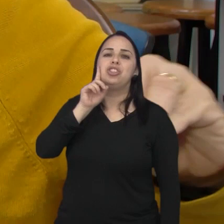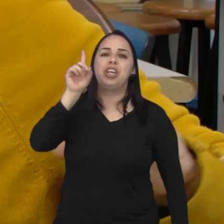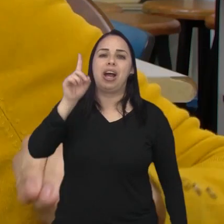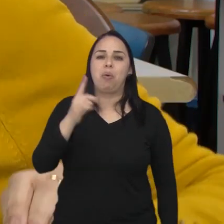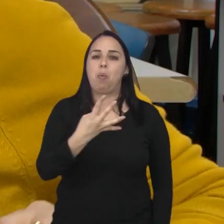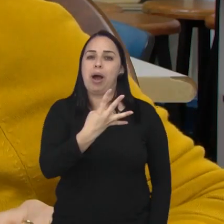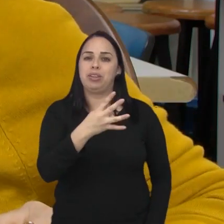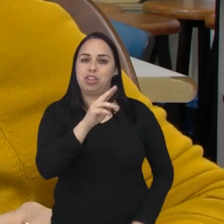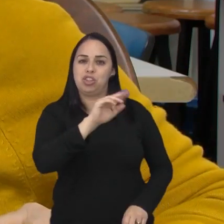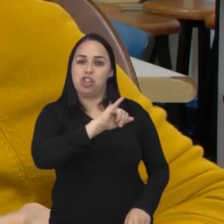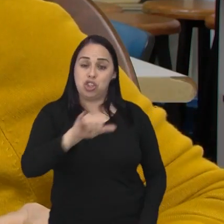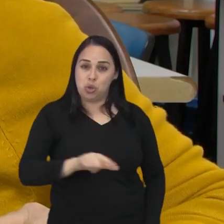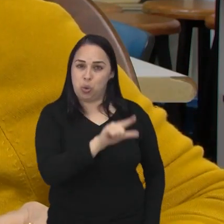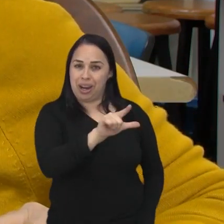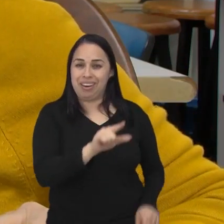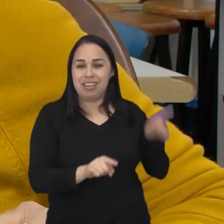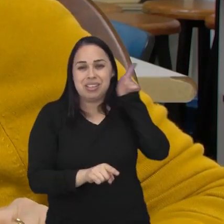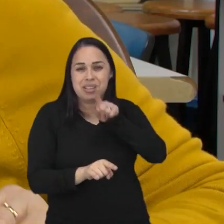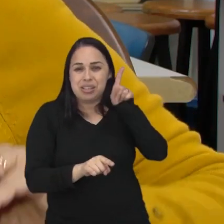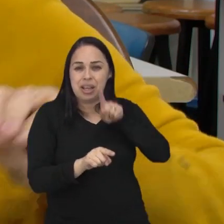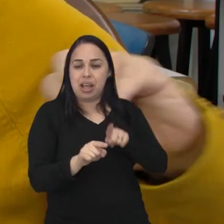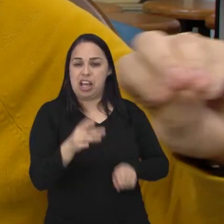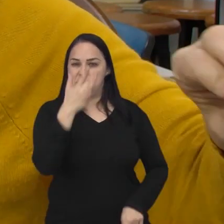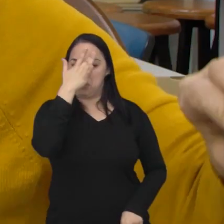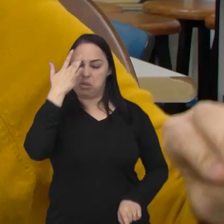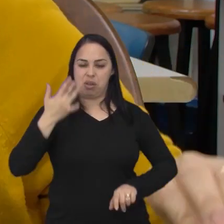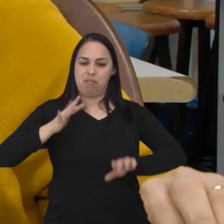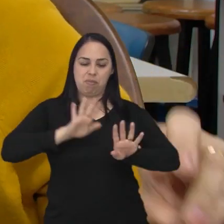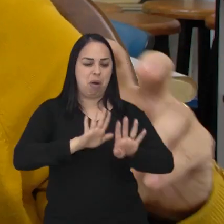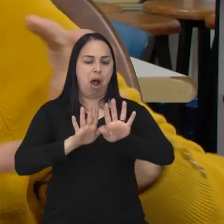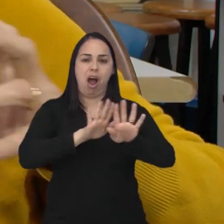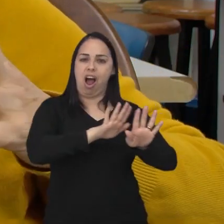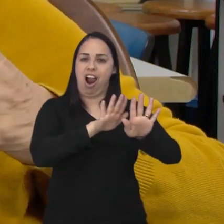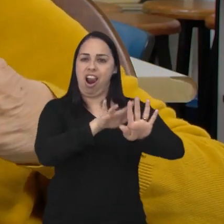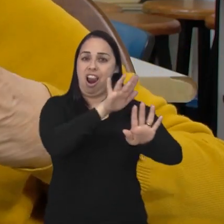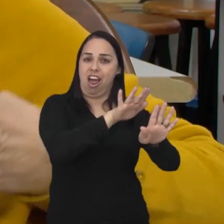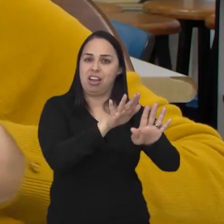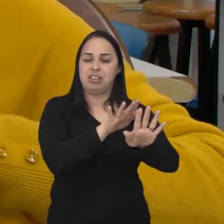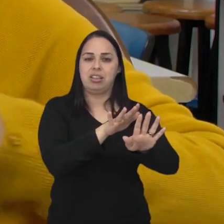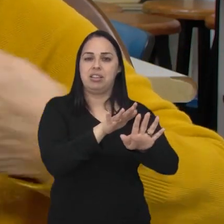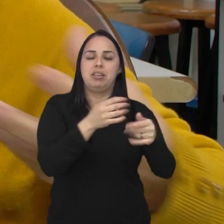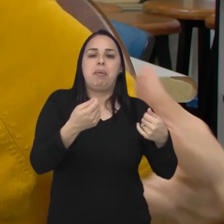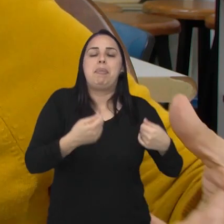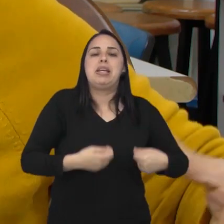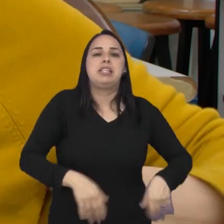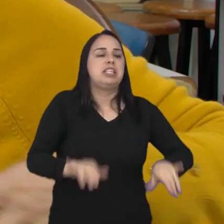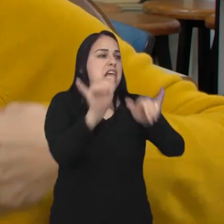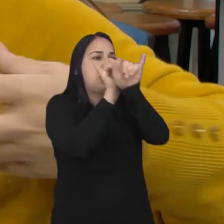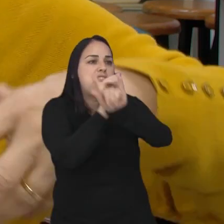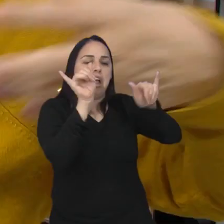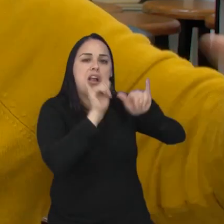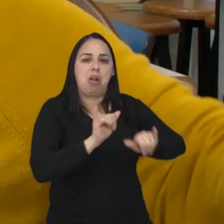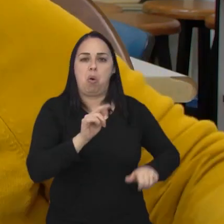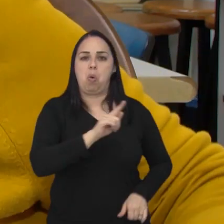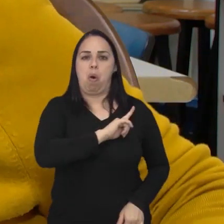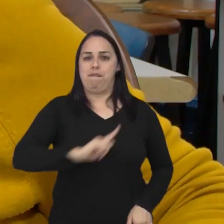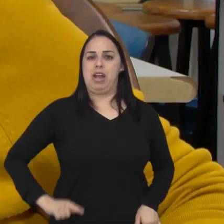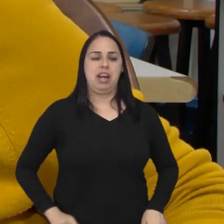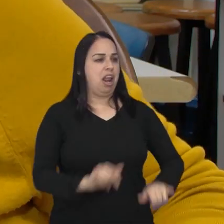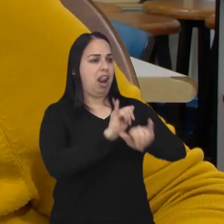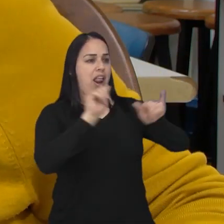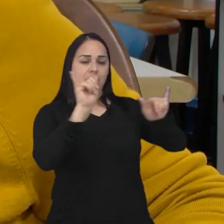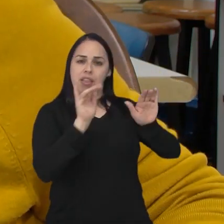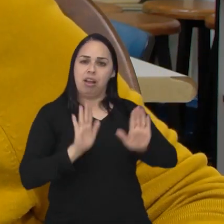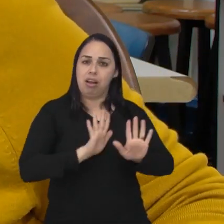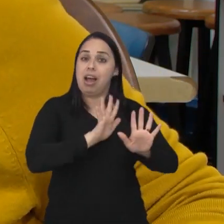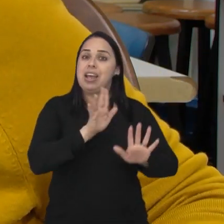o 4 de julho nos Estados Unidos, as pessoas vão para as ruas, não é necessário que haja, por exemplo, uma propaganda do governo